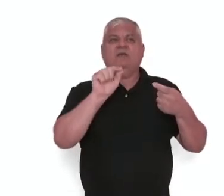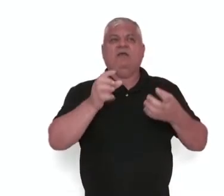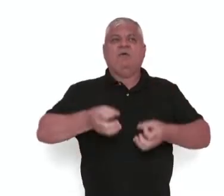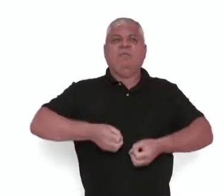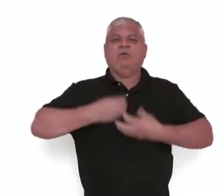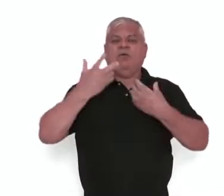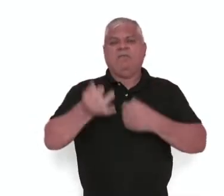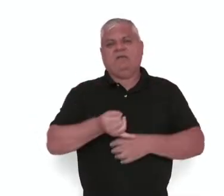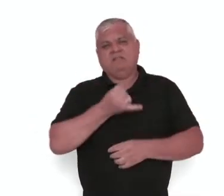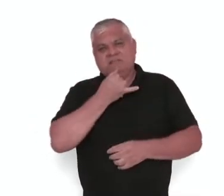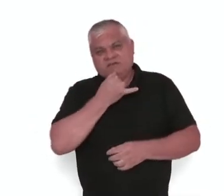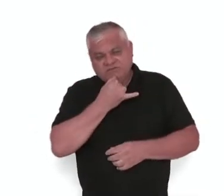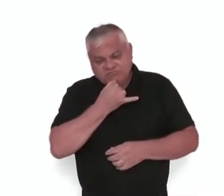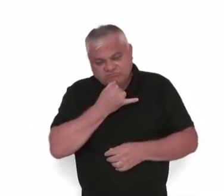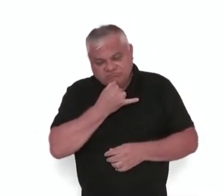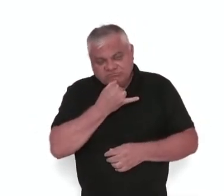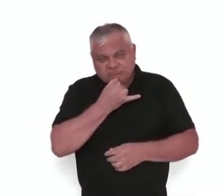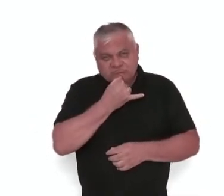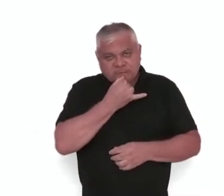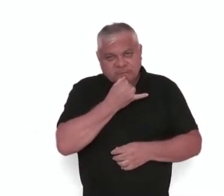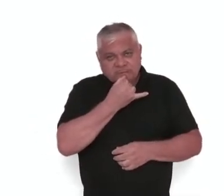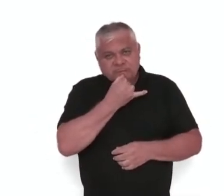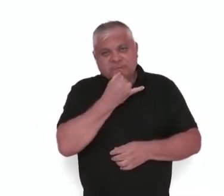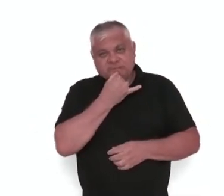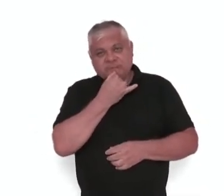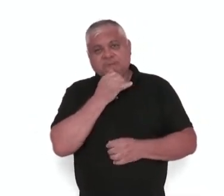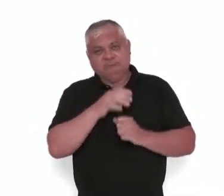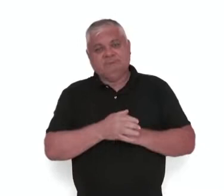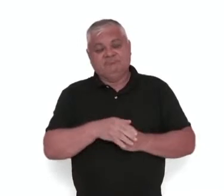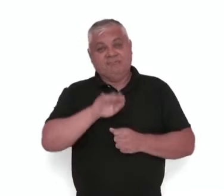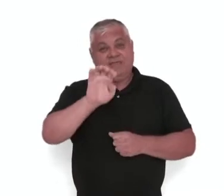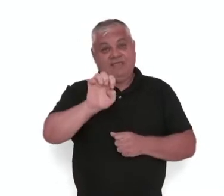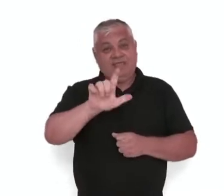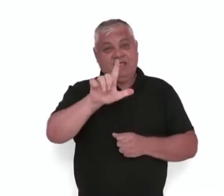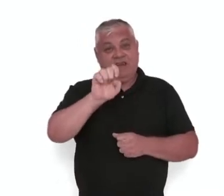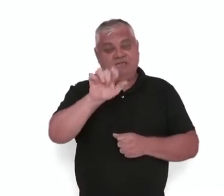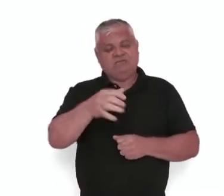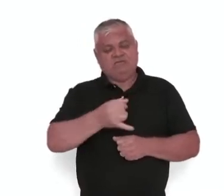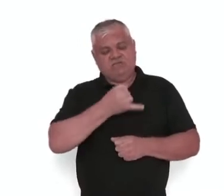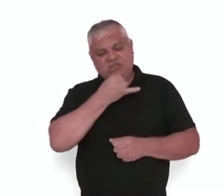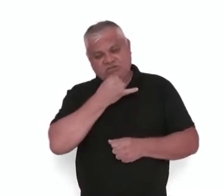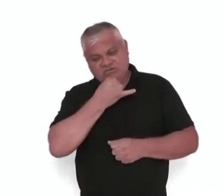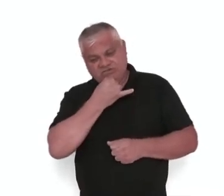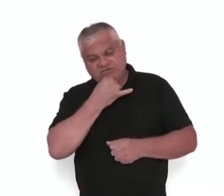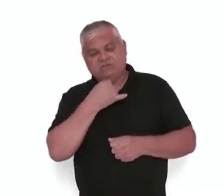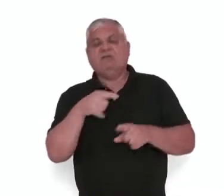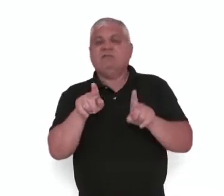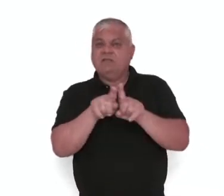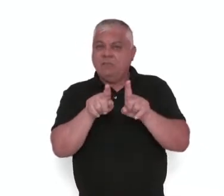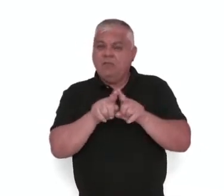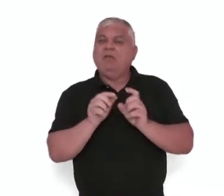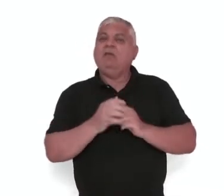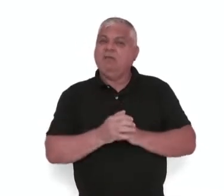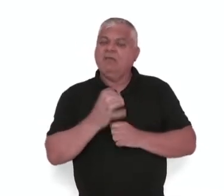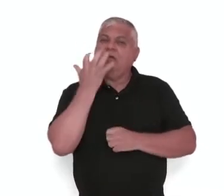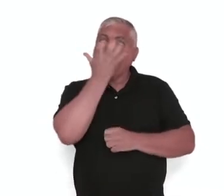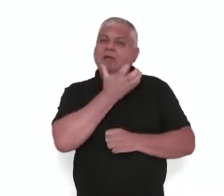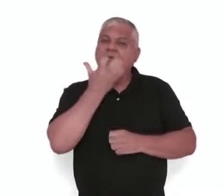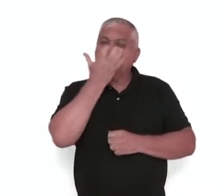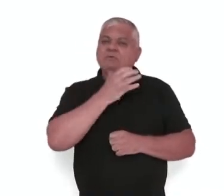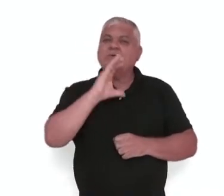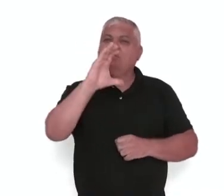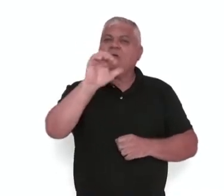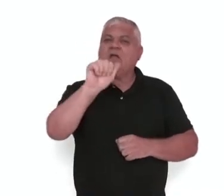poema de composição terna, triste, né? Cântico do Calvário, por exemplo, é uma das elegias mais tristes da